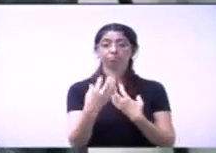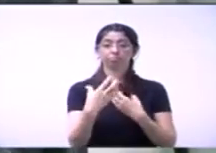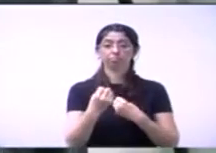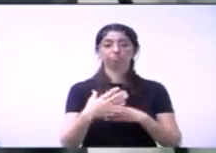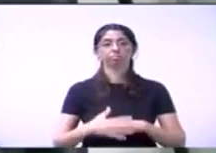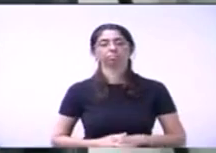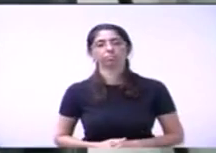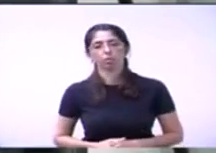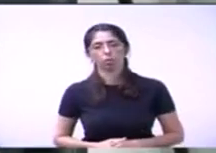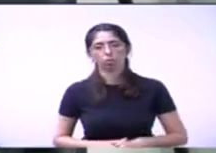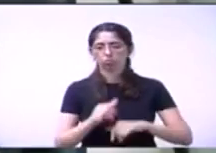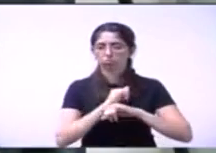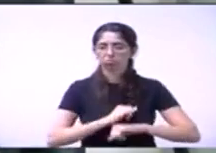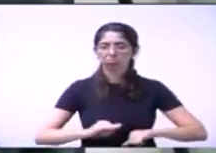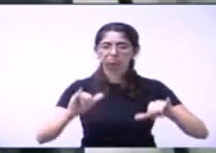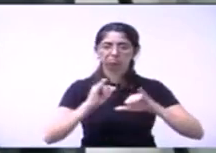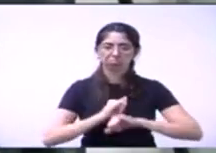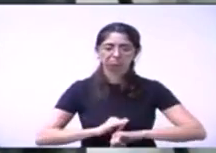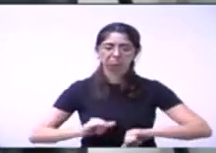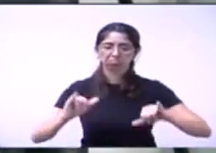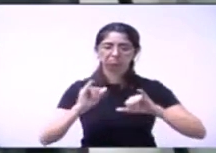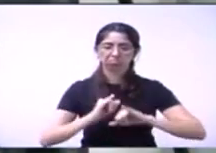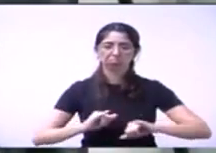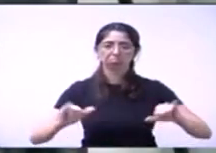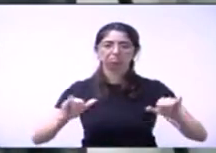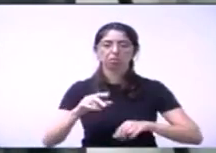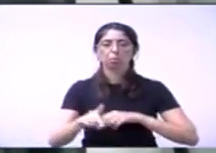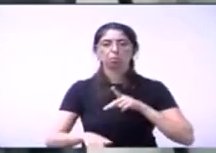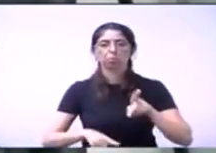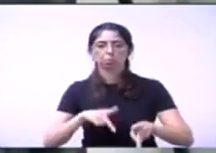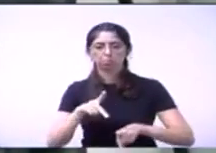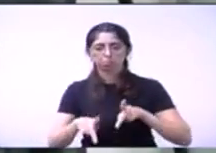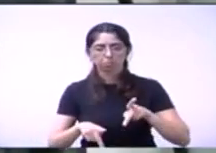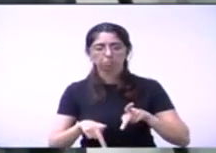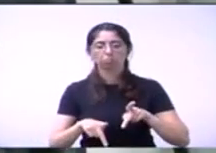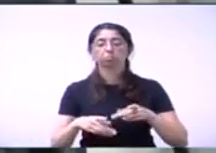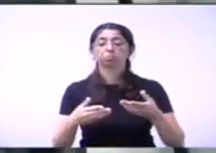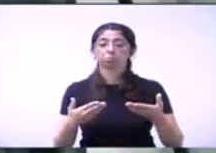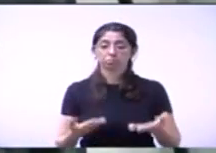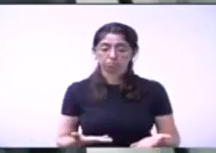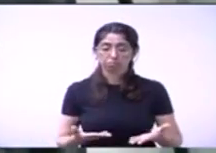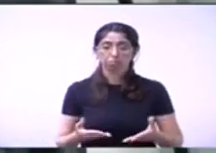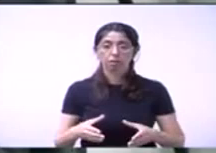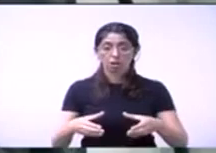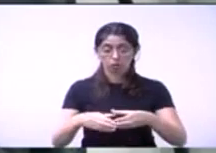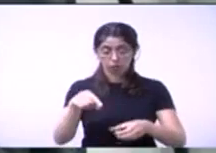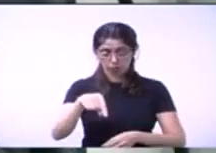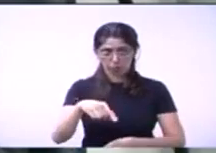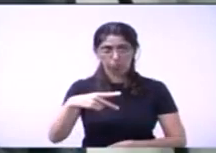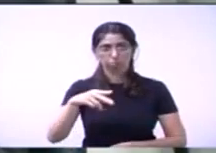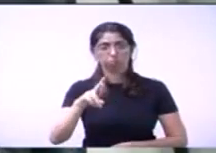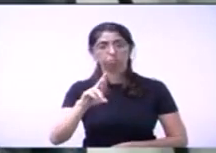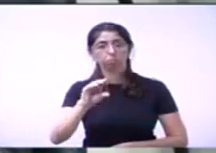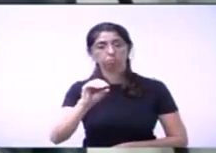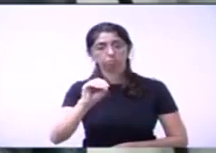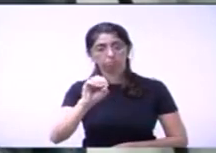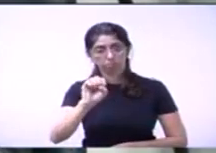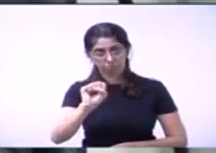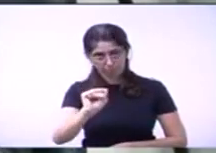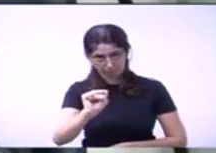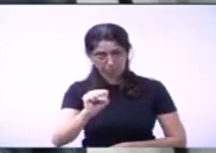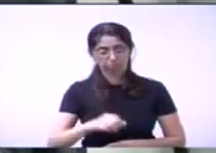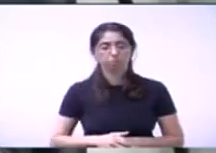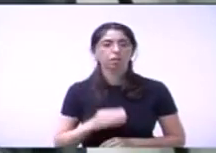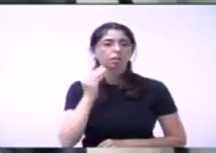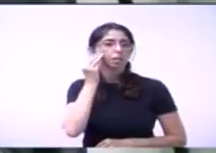externar para a população a minha opinião. Foi no PROS que tive uma experiência muito bacana, que hoje é com a